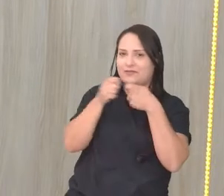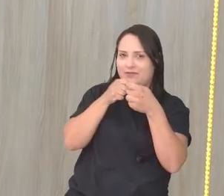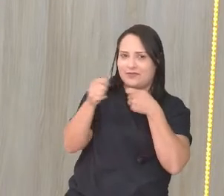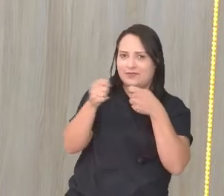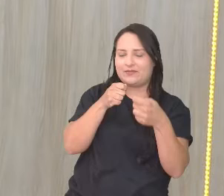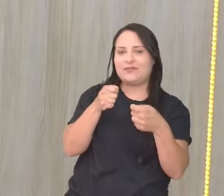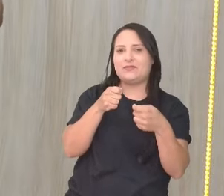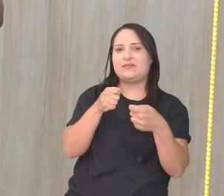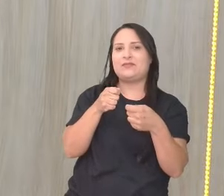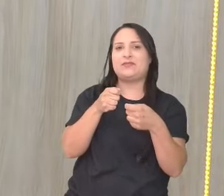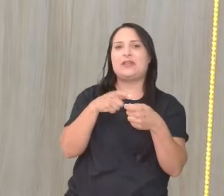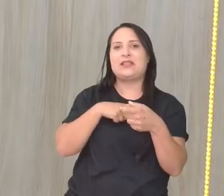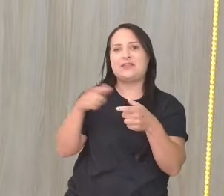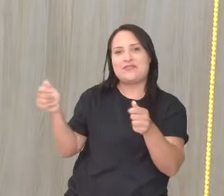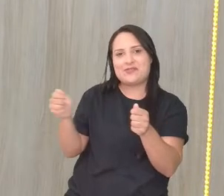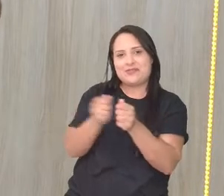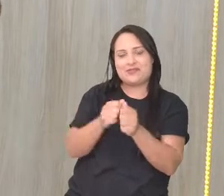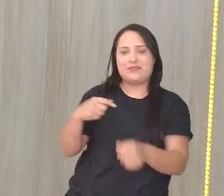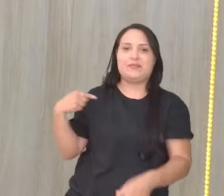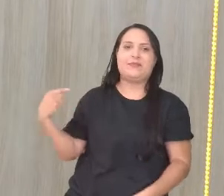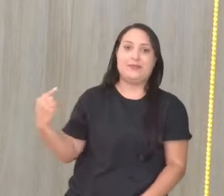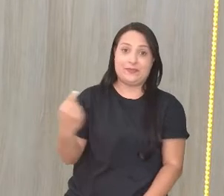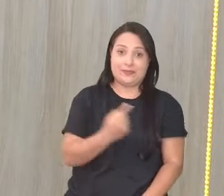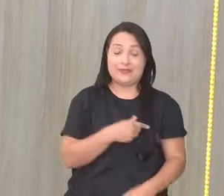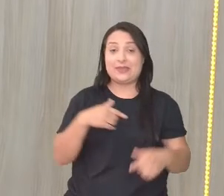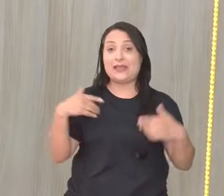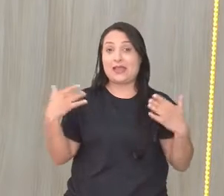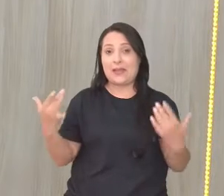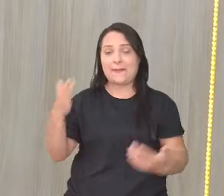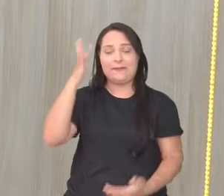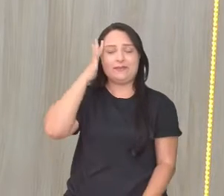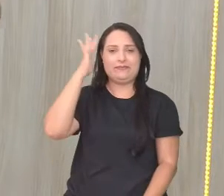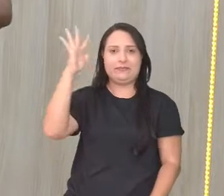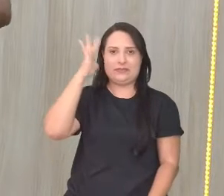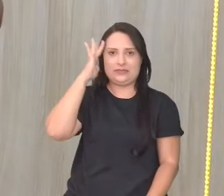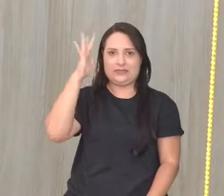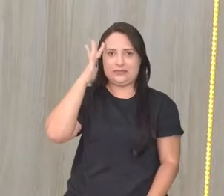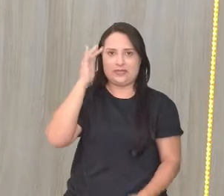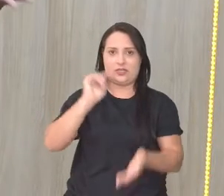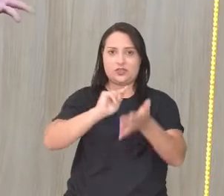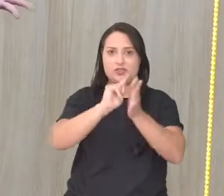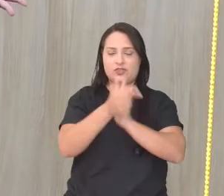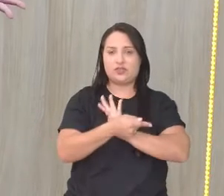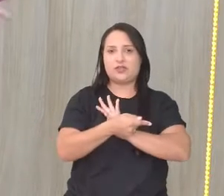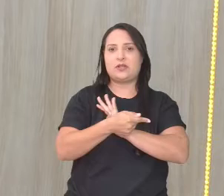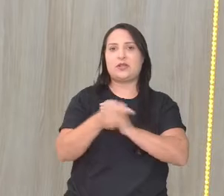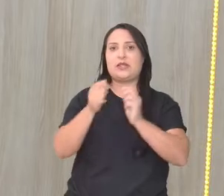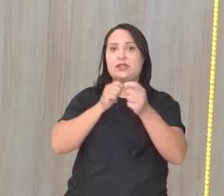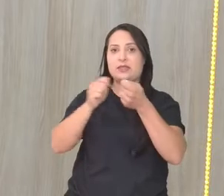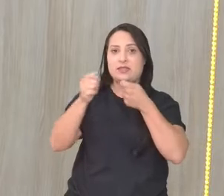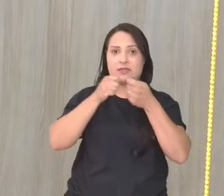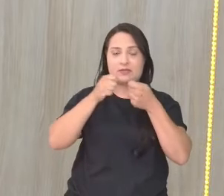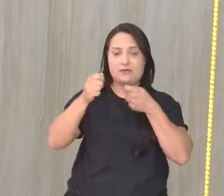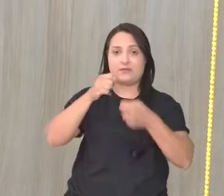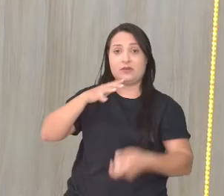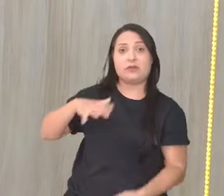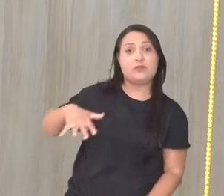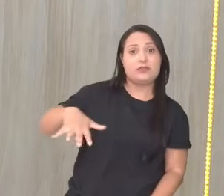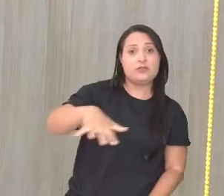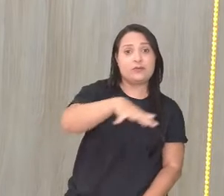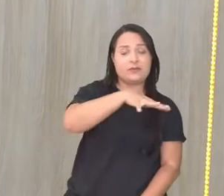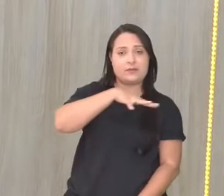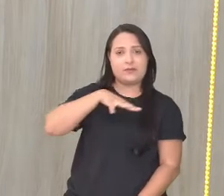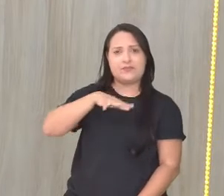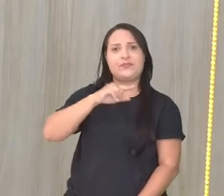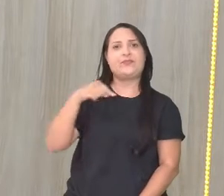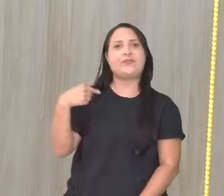ele mais pertinho, para pertinho da gente, né? Olha, para pensar sobre o gênero entrevista de forma geral, né? A gente vem